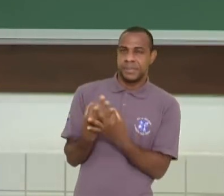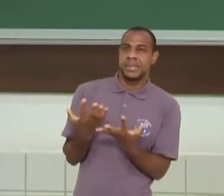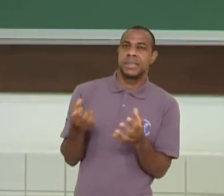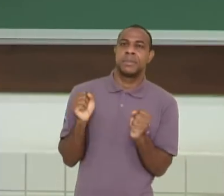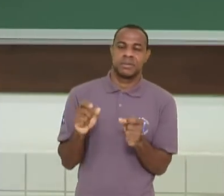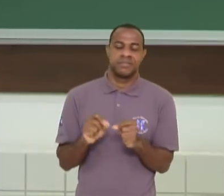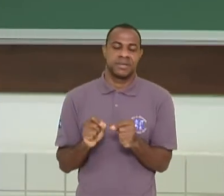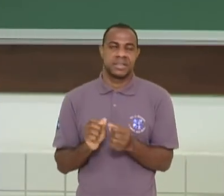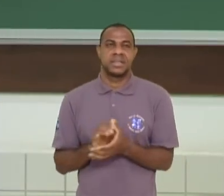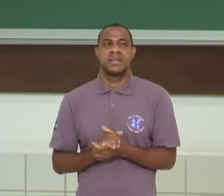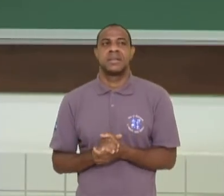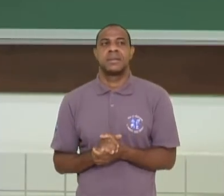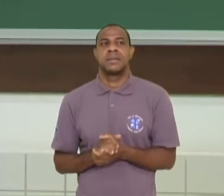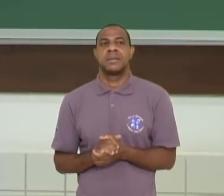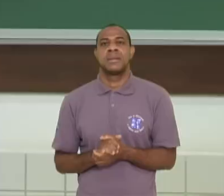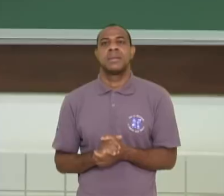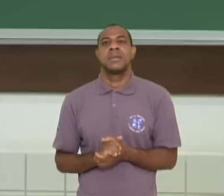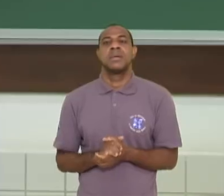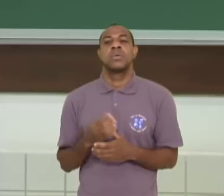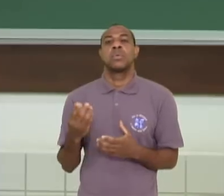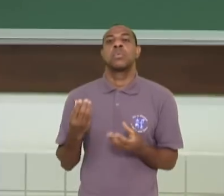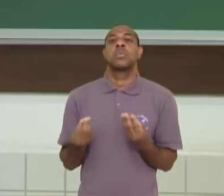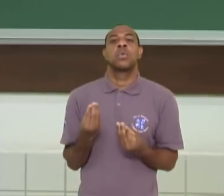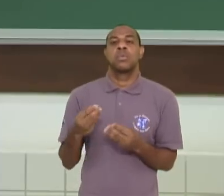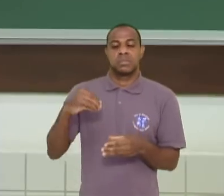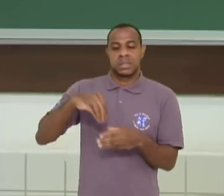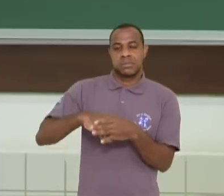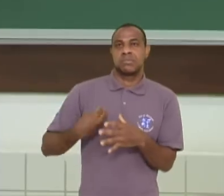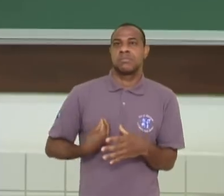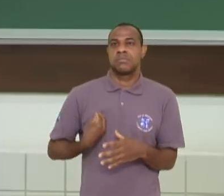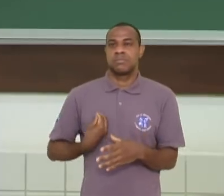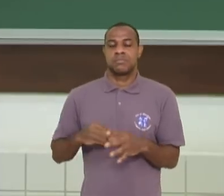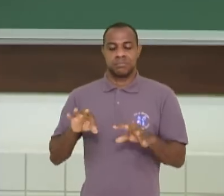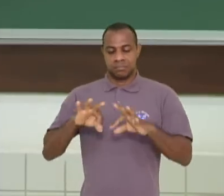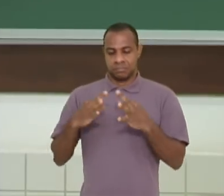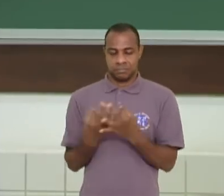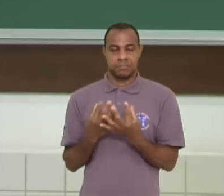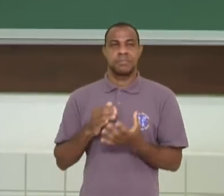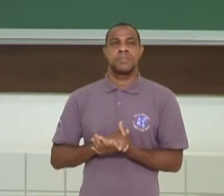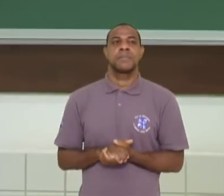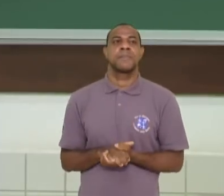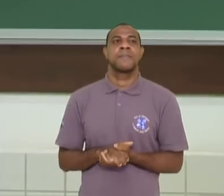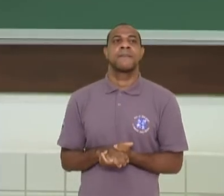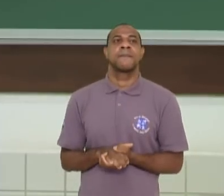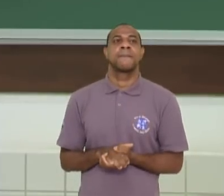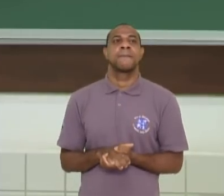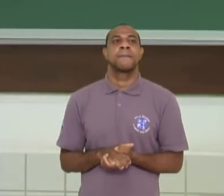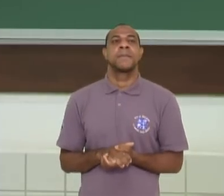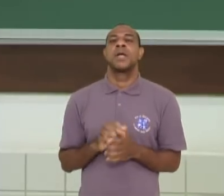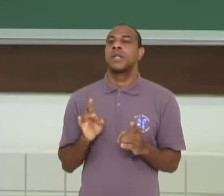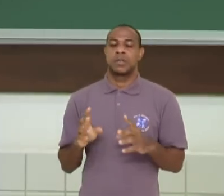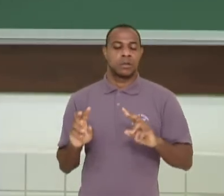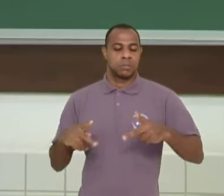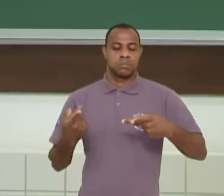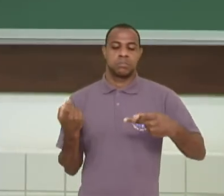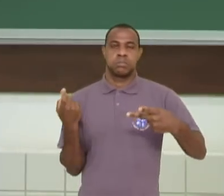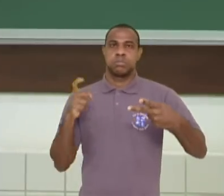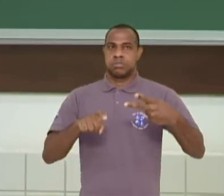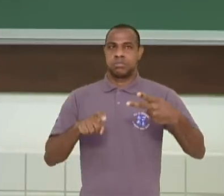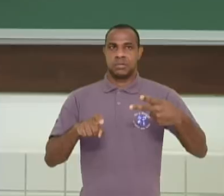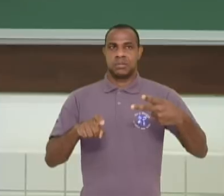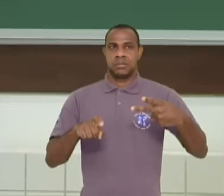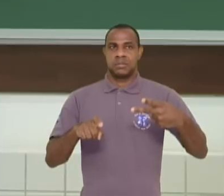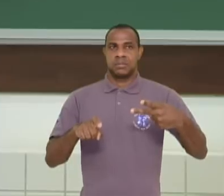irmão, enfim, com quem você convive no seu ambiente familiar, né? Chama eles e realiza as atividades. Então é só clicar ali, no vídeo